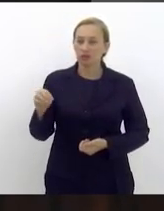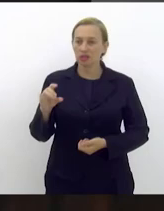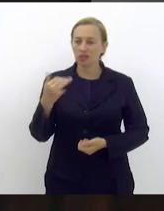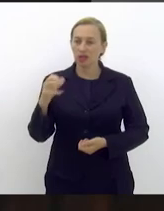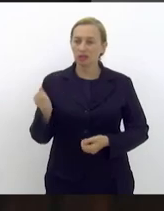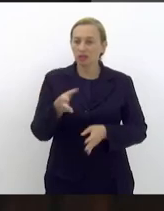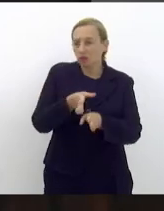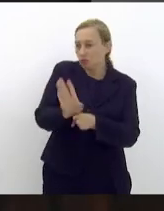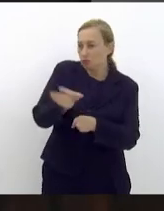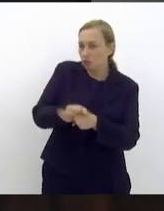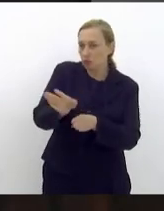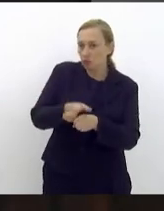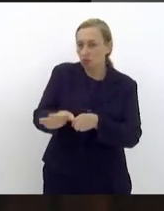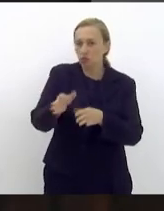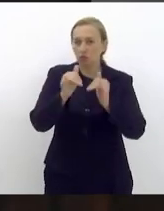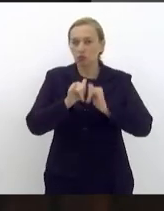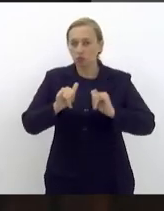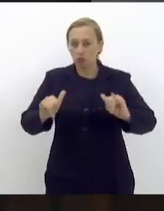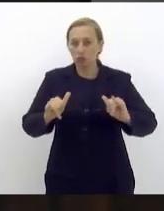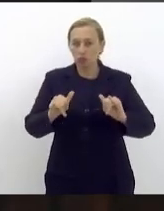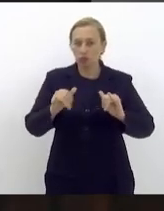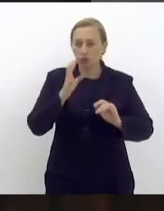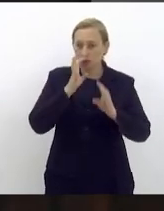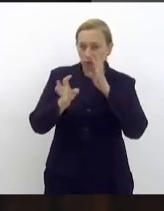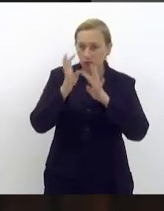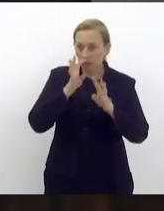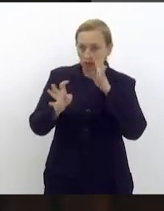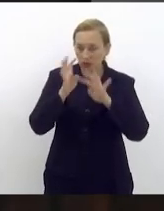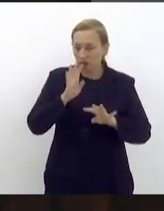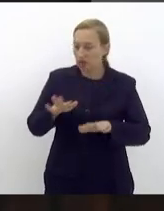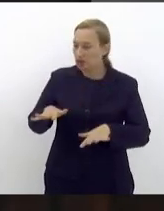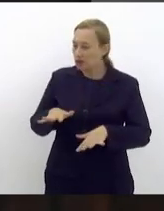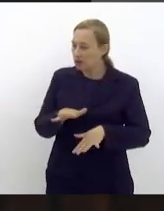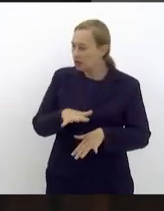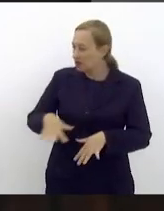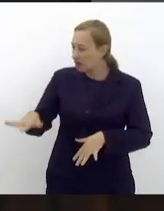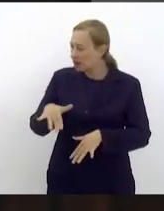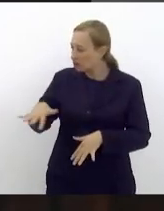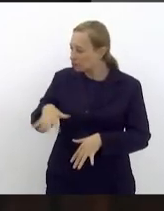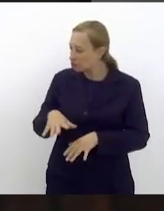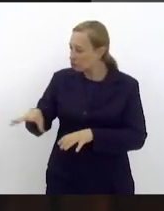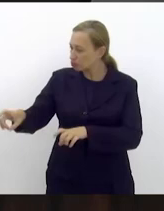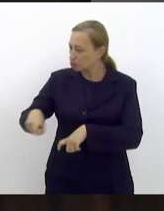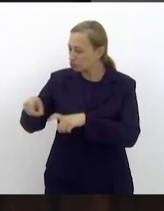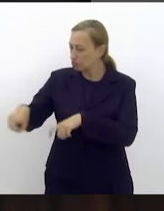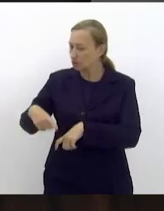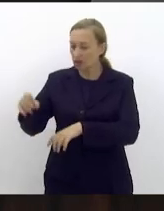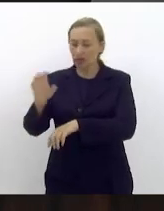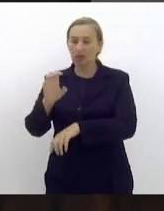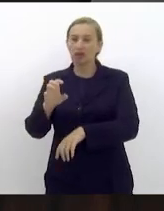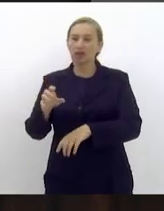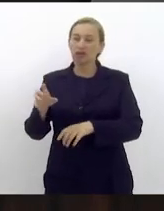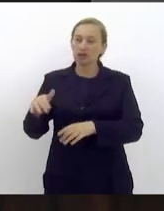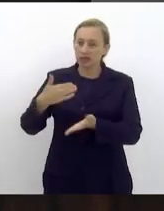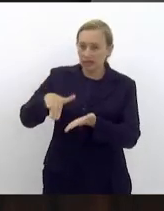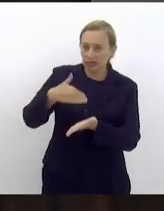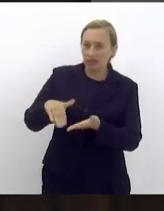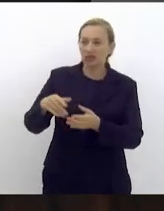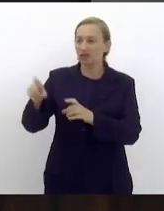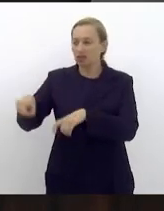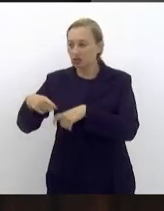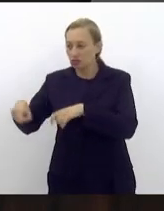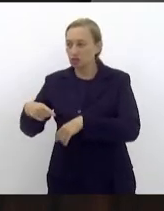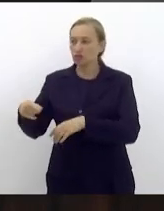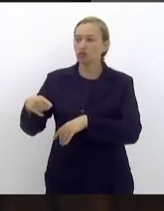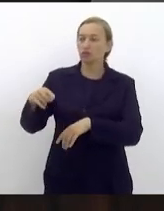de orientação de denúncias de violência doméstica em áreas rurais, a ser conduzida pela Secretaria de Agricultura do